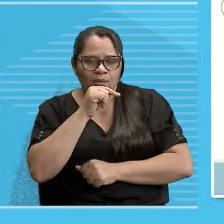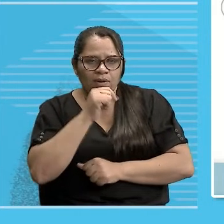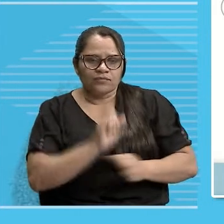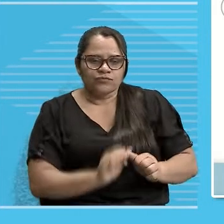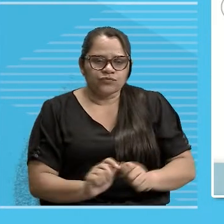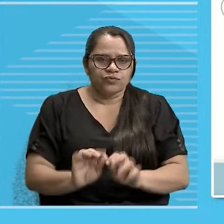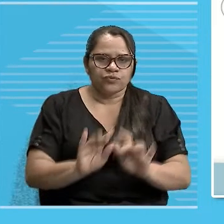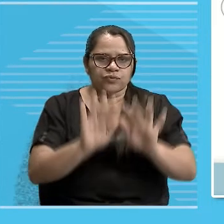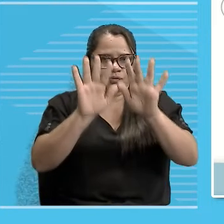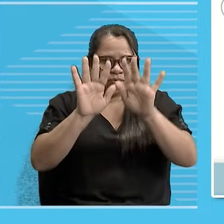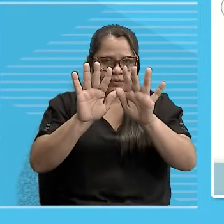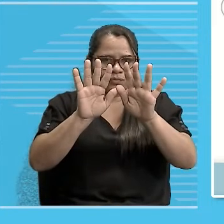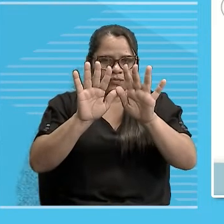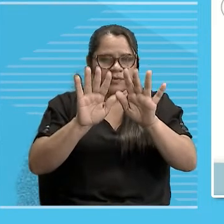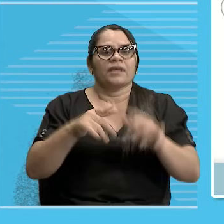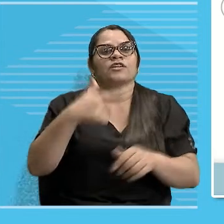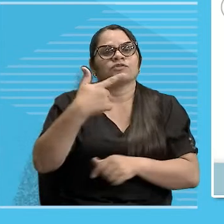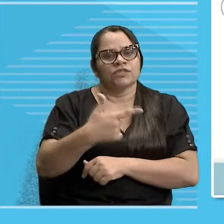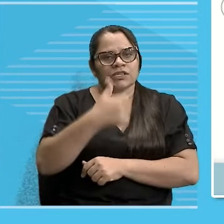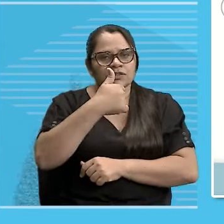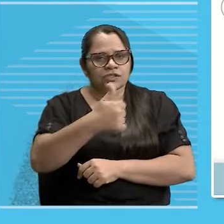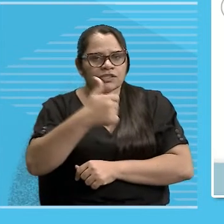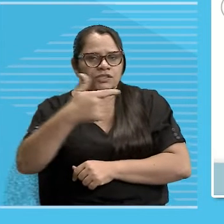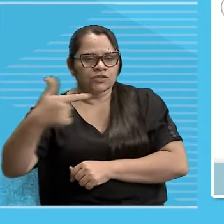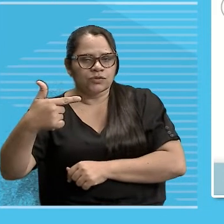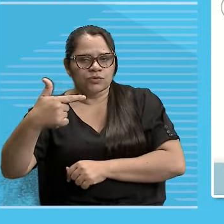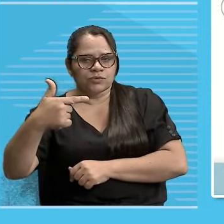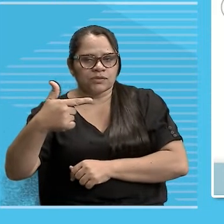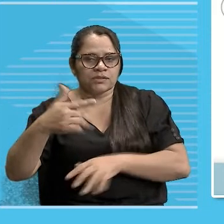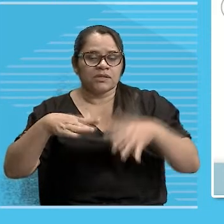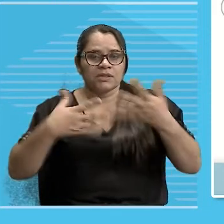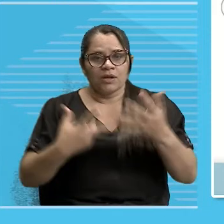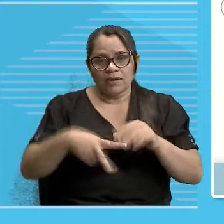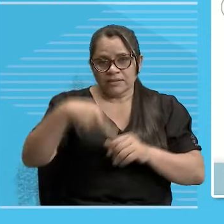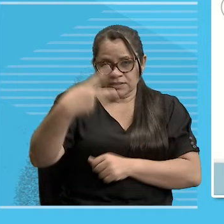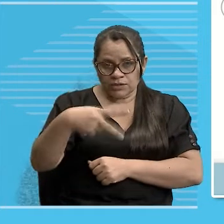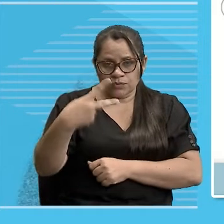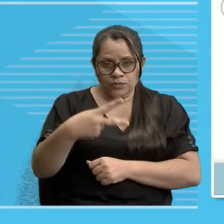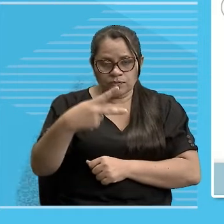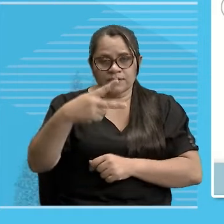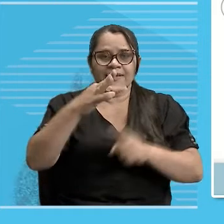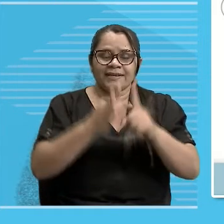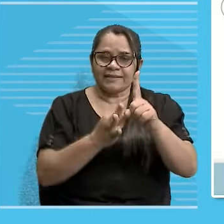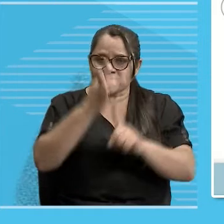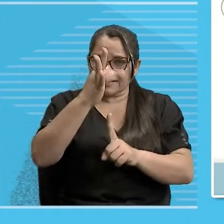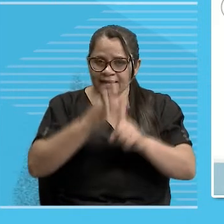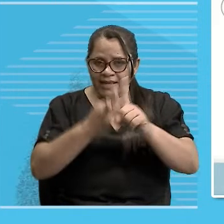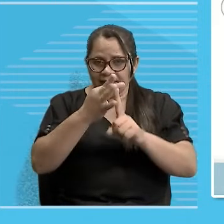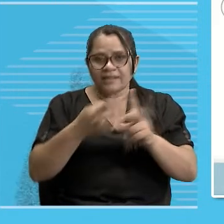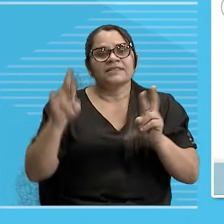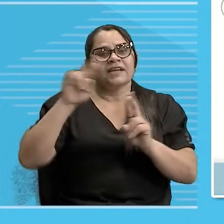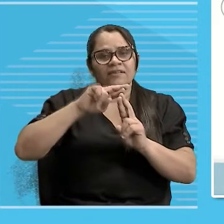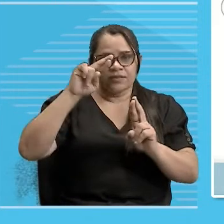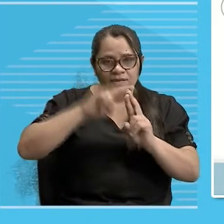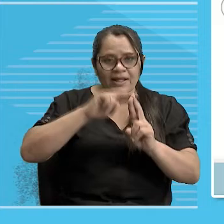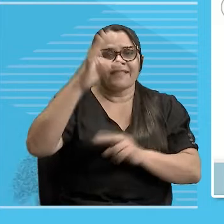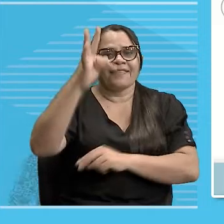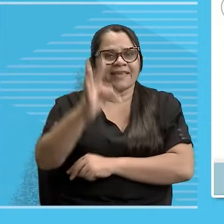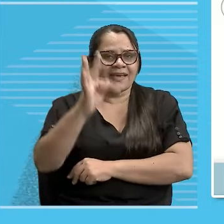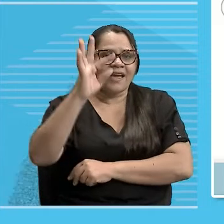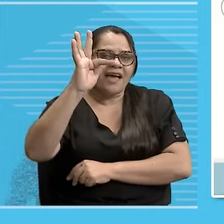em 212. Então, a segunda escala, ele já está se referindo a Fahrenheit.